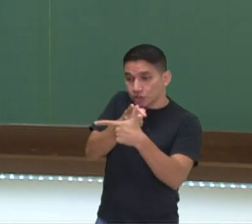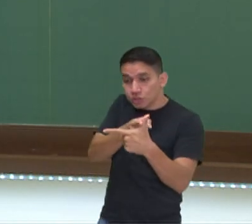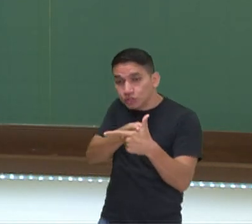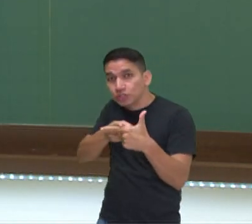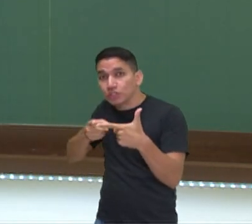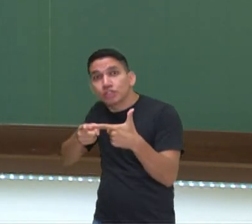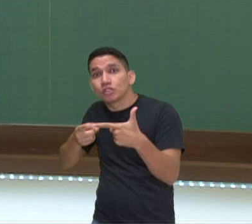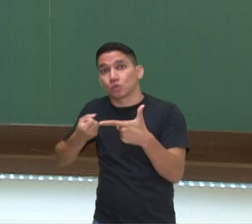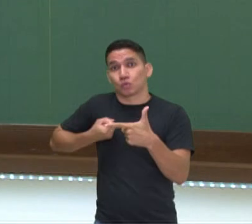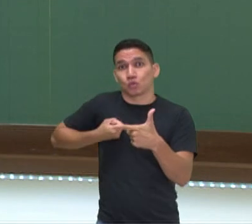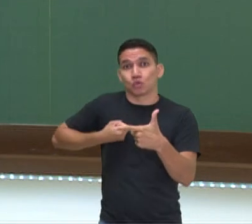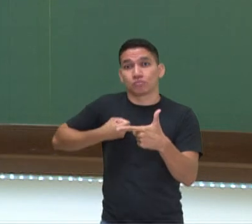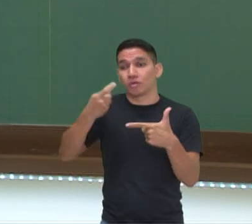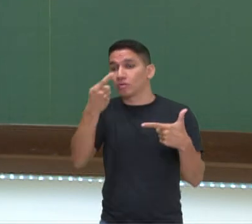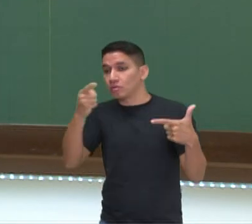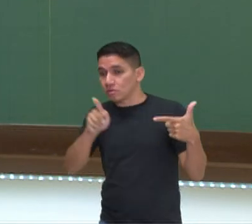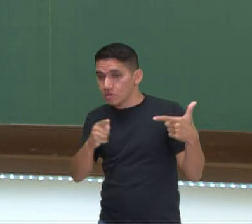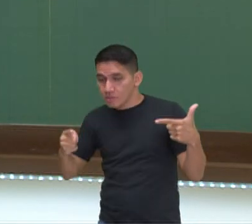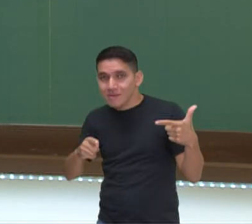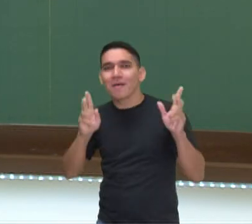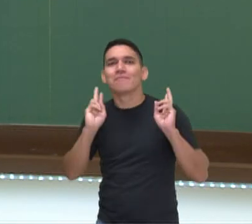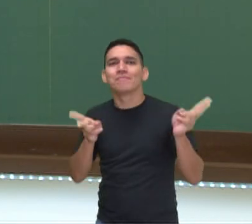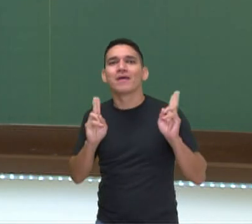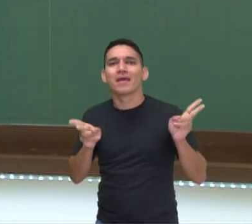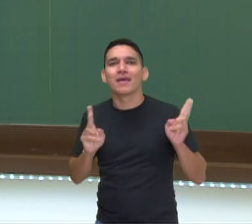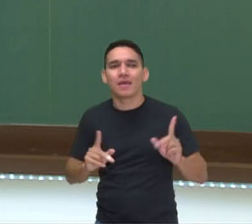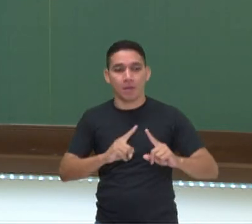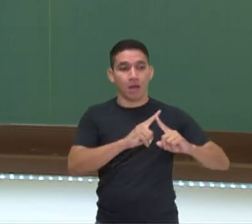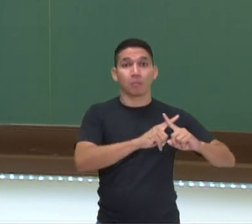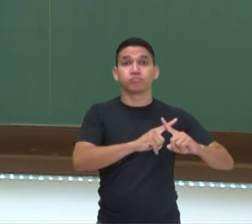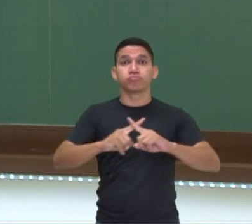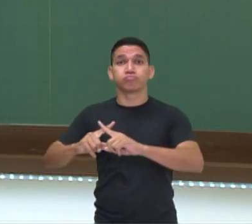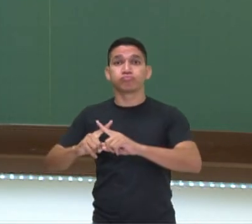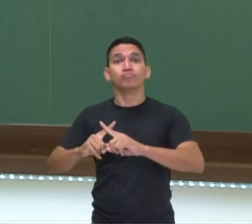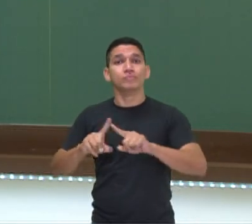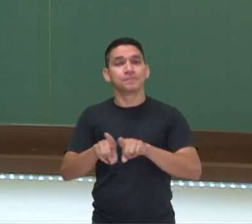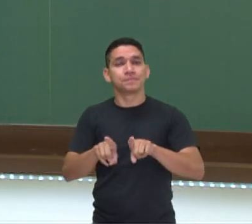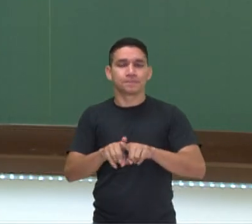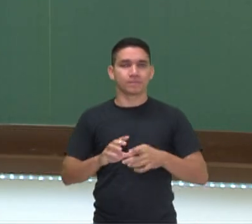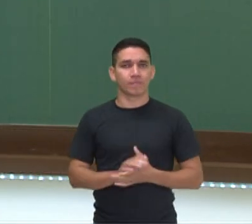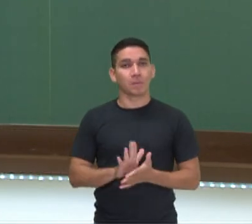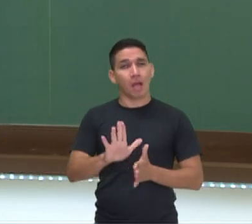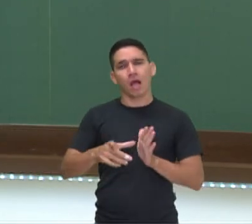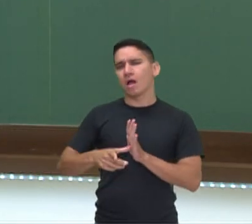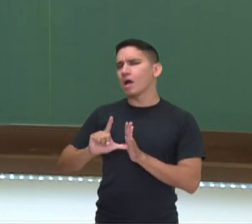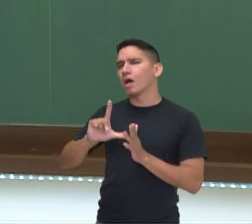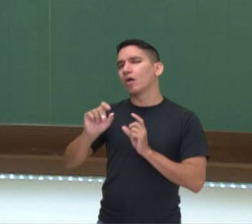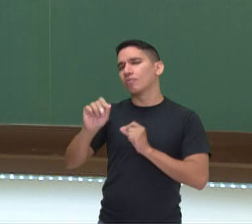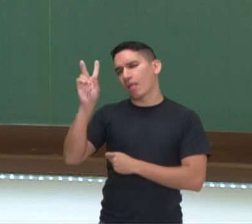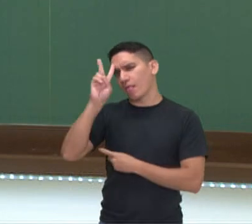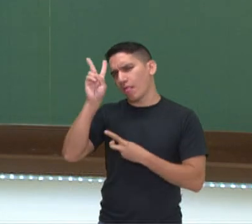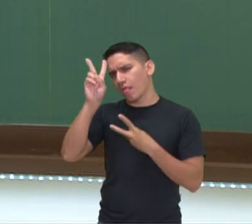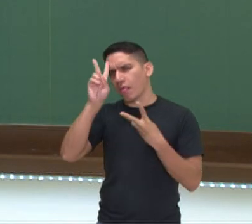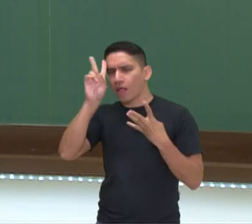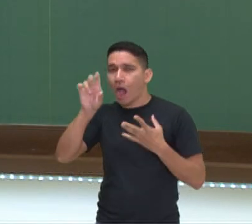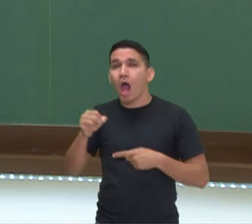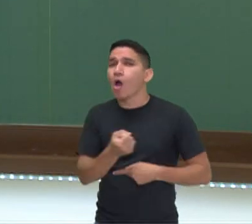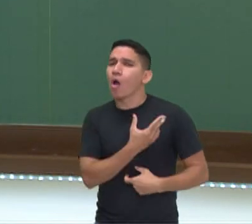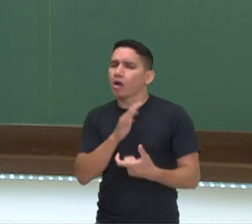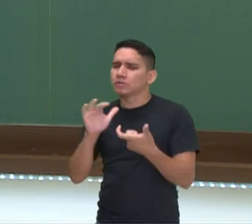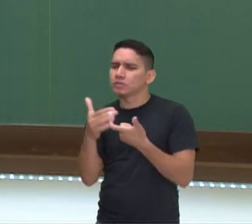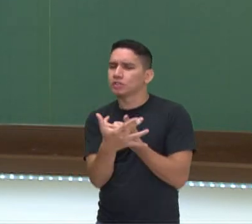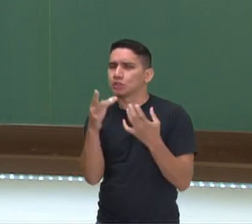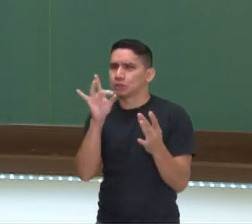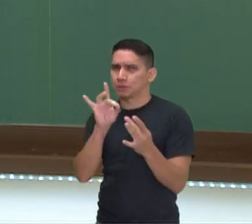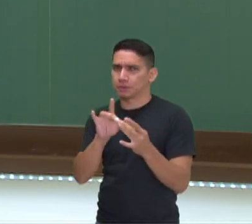de números inteiros são as mesmas para multiplicação mas antes vamos lembrar alguns termos da